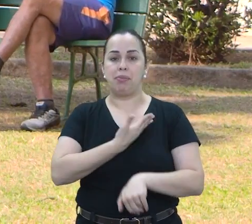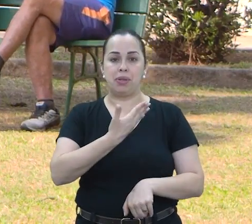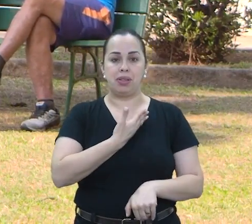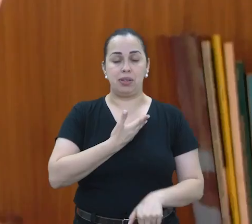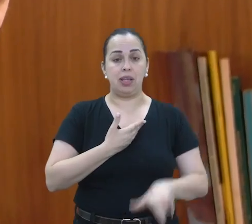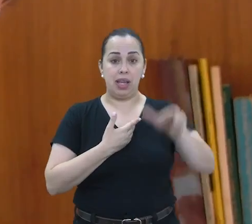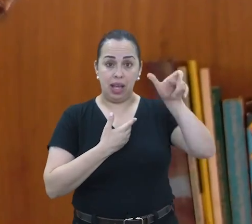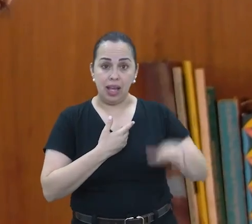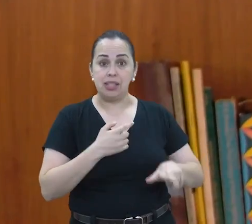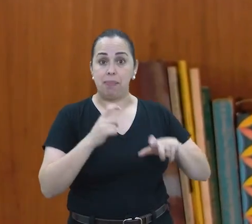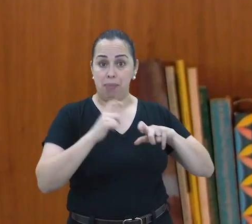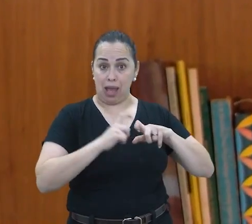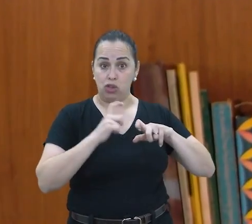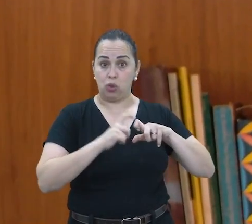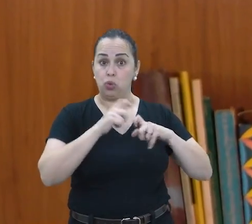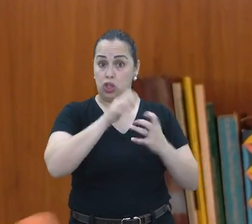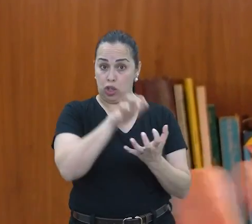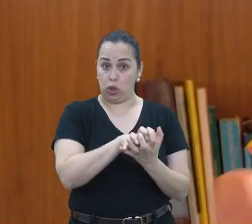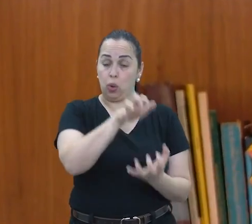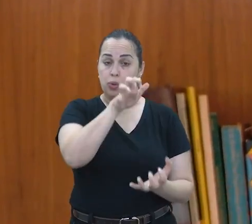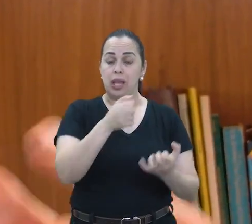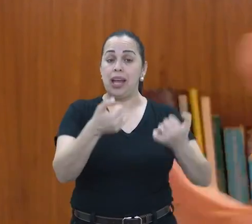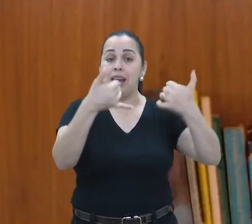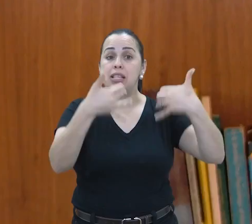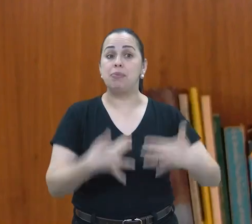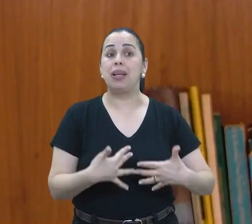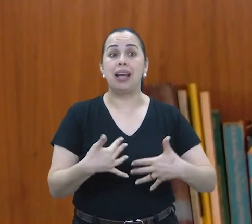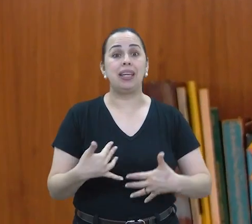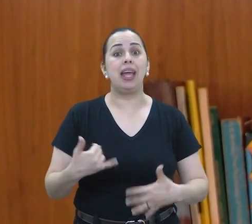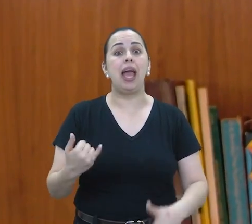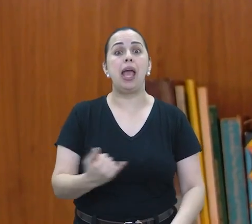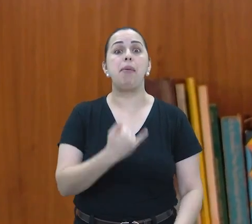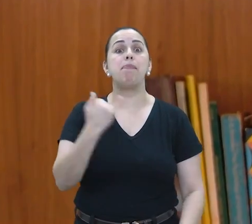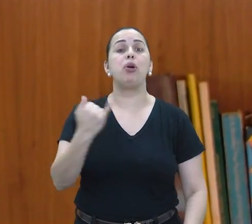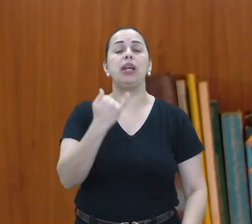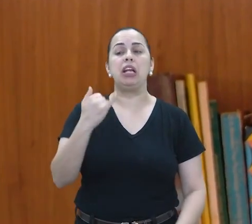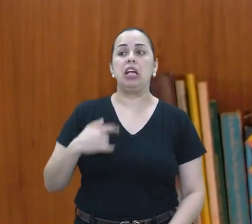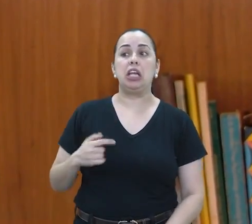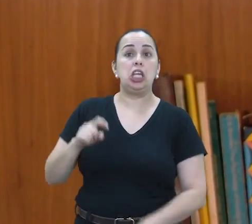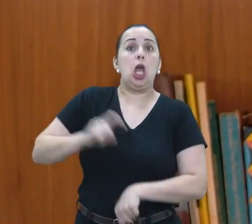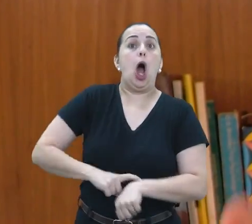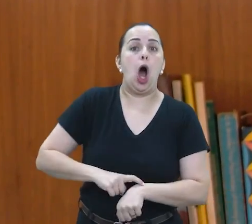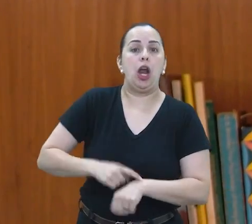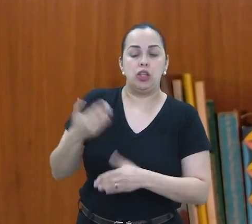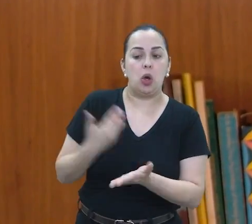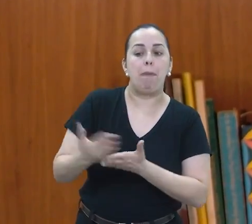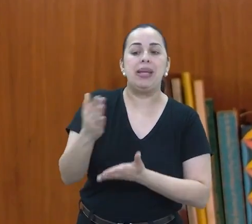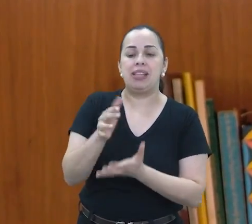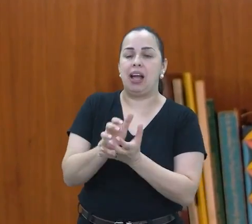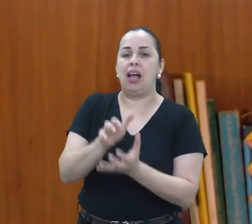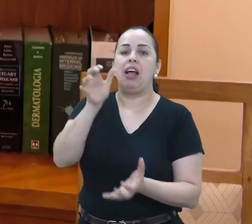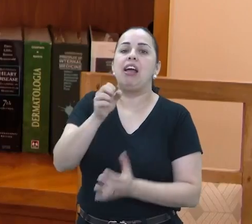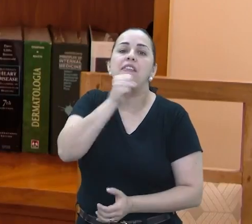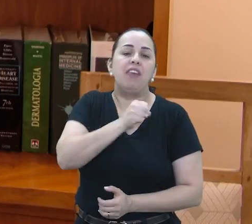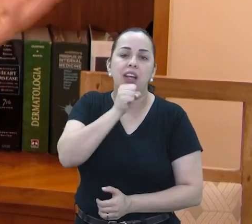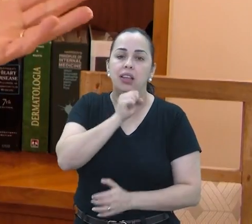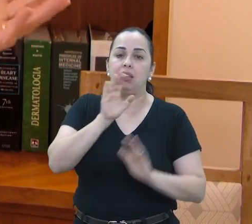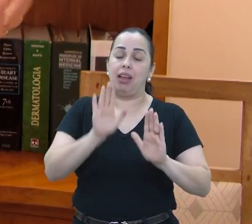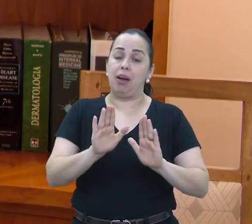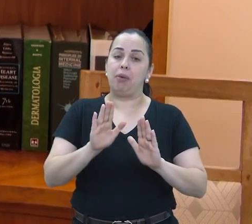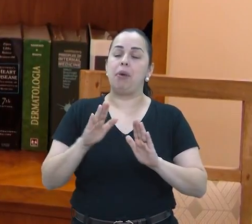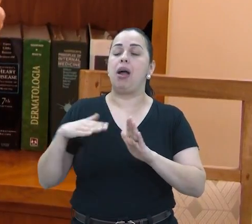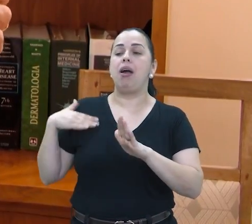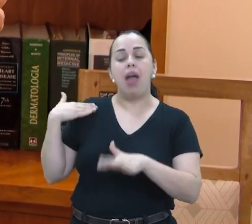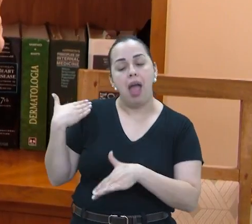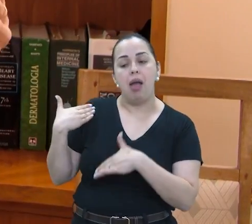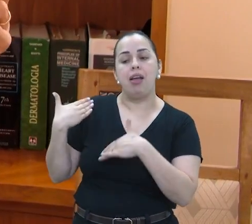os amigos. Esse médico geriatra explica que mais importante do que saber quando a velhice vai começar é entender